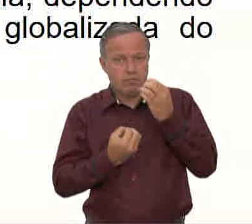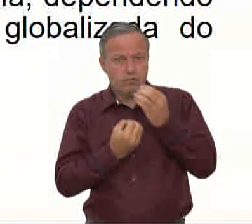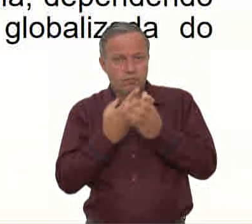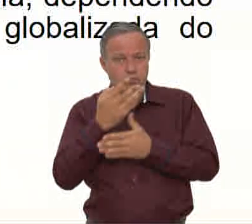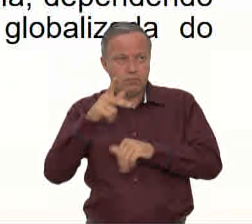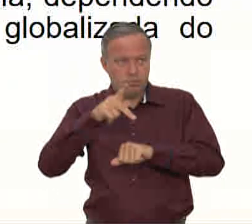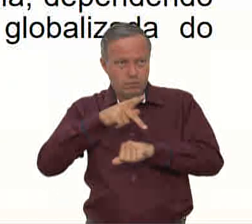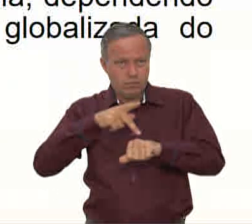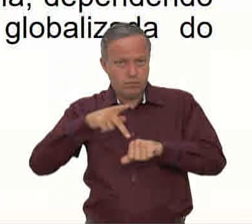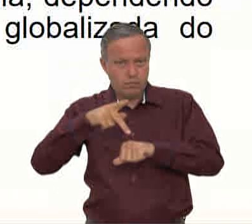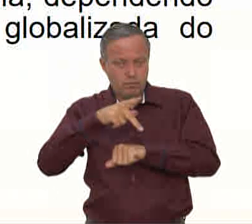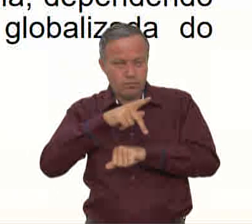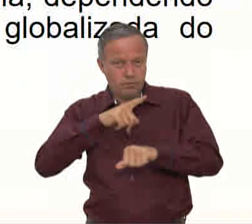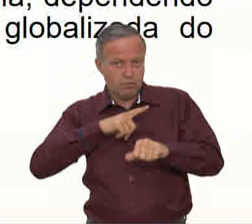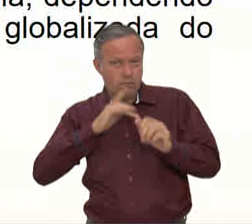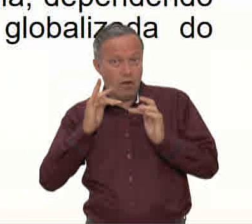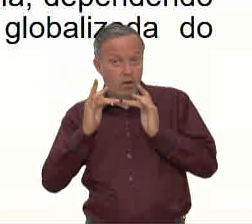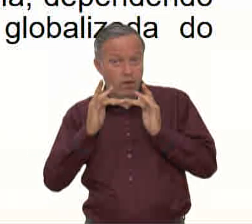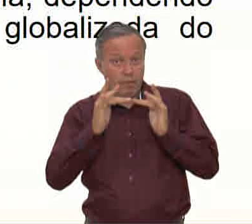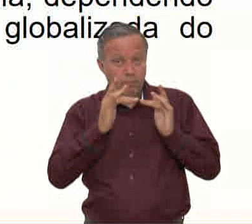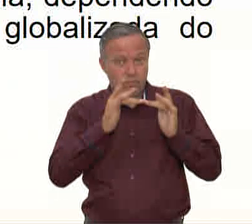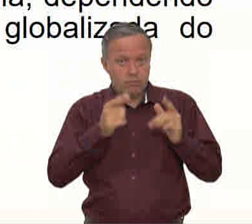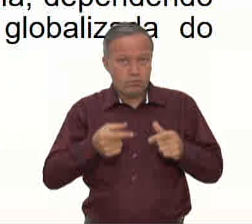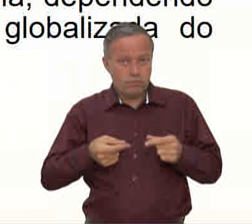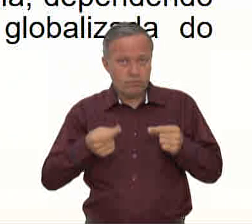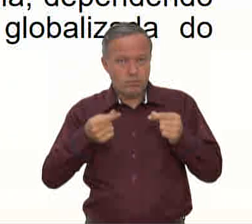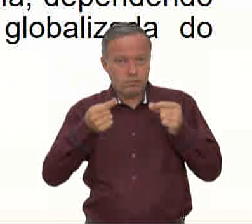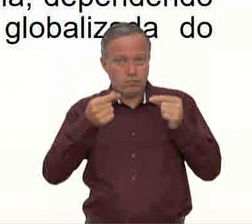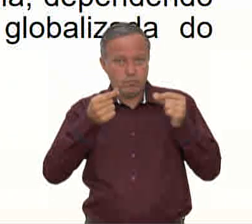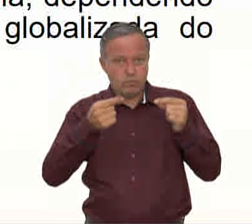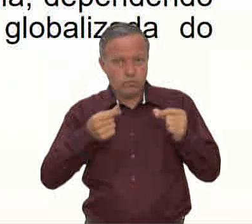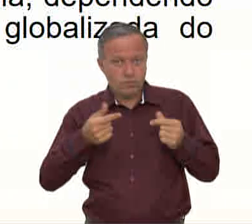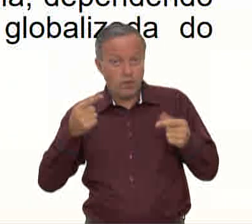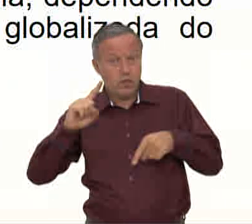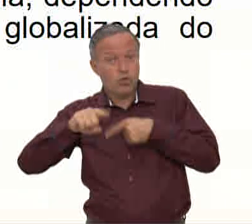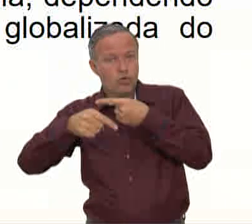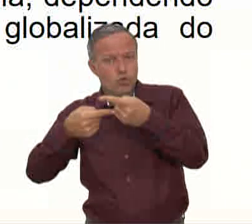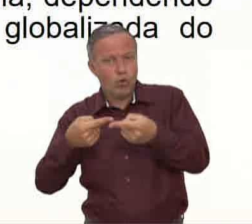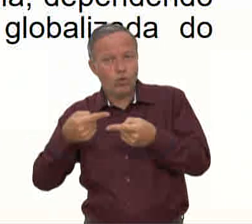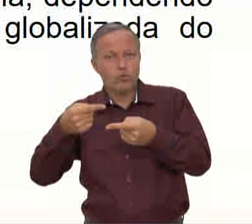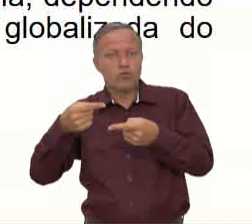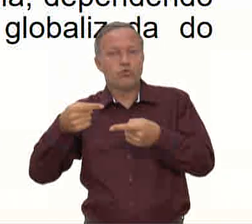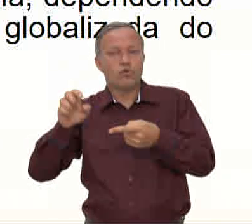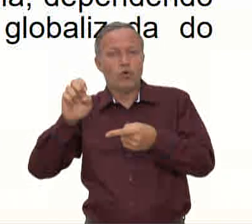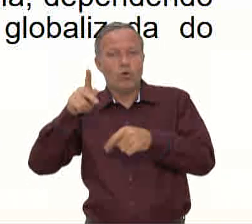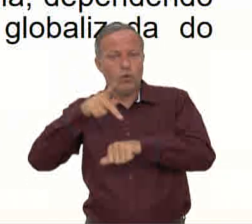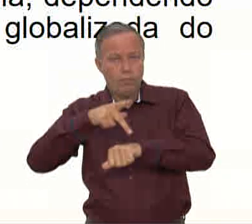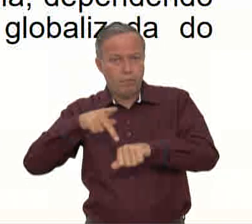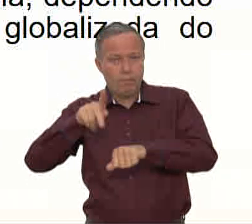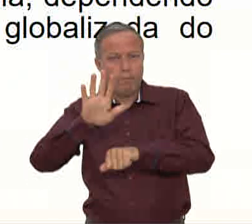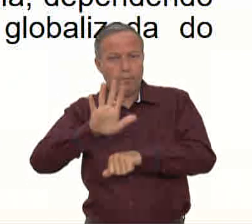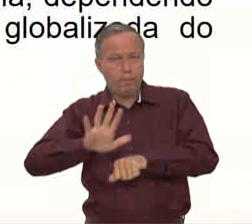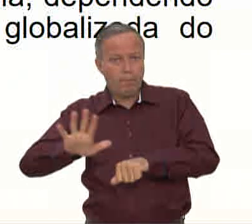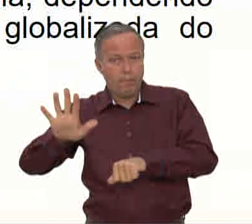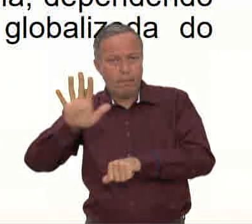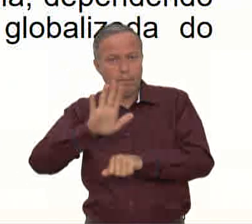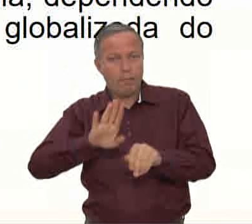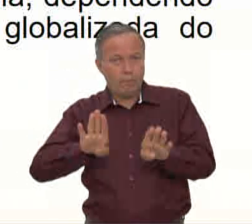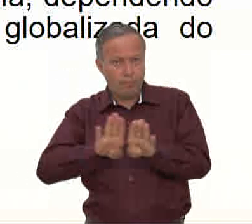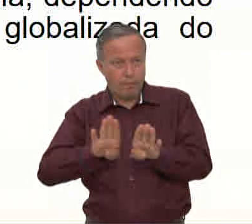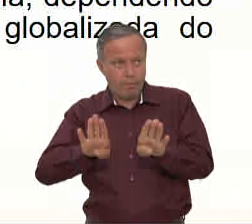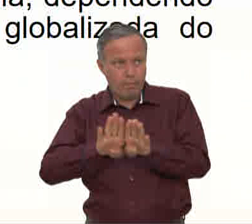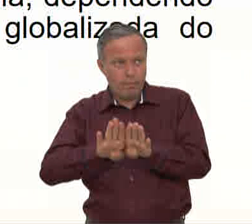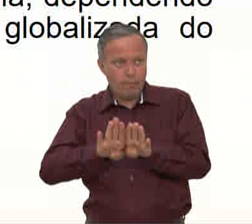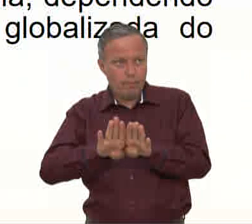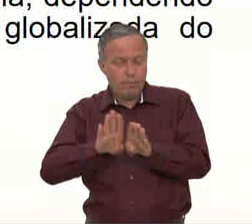do estabelecimento de relações econômicas entre si e entre os demais estados-nação, visando o crescimento das